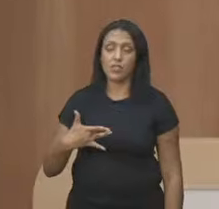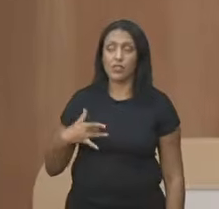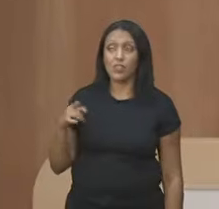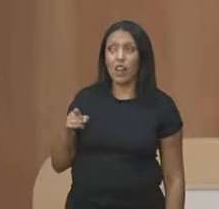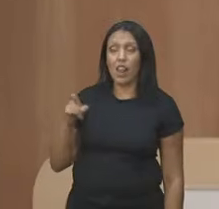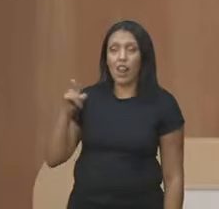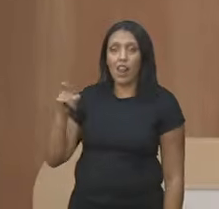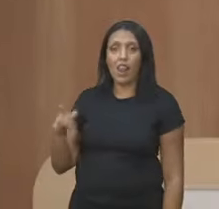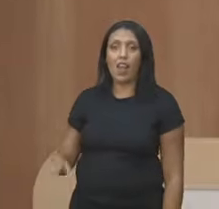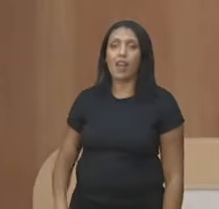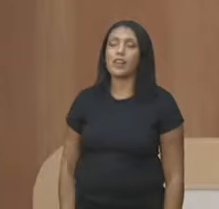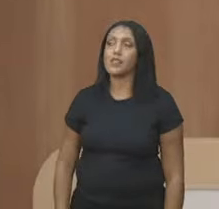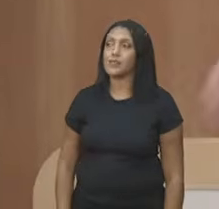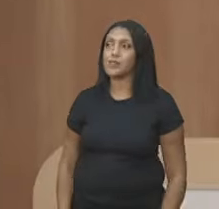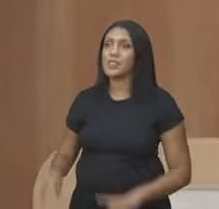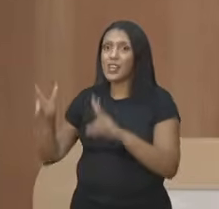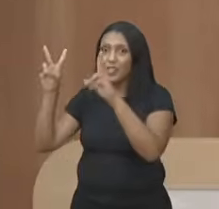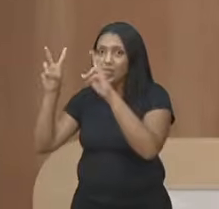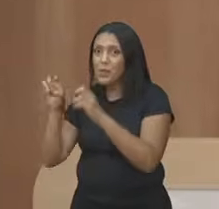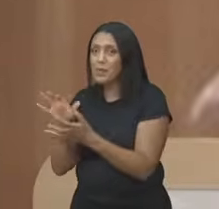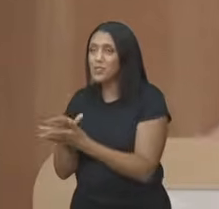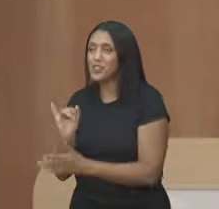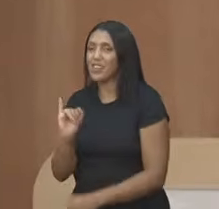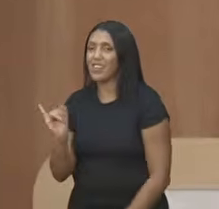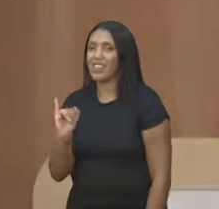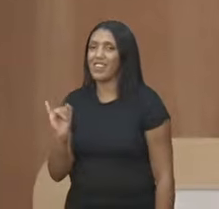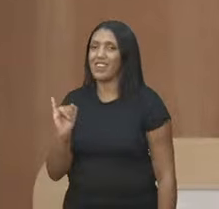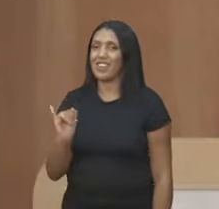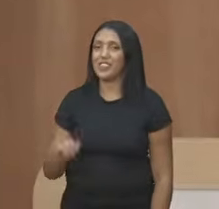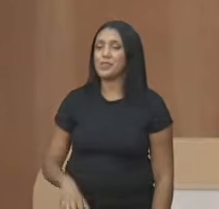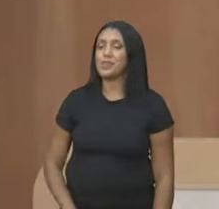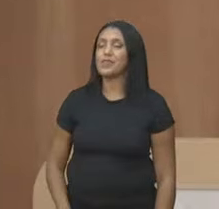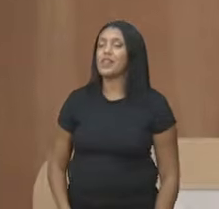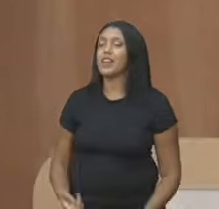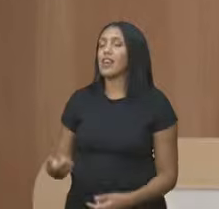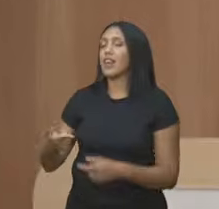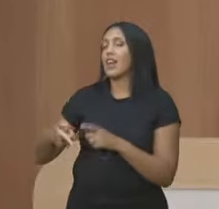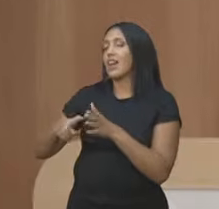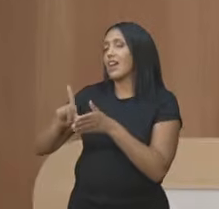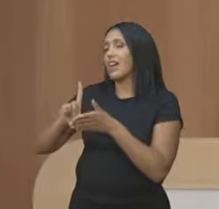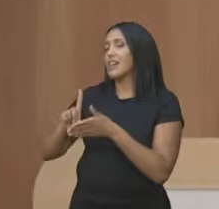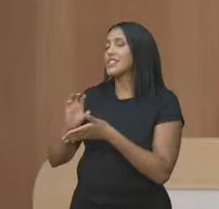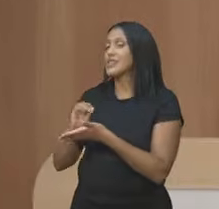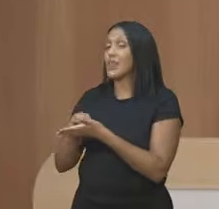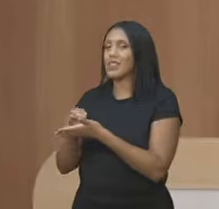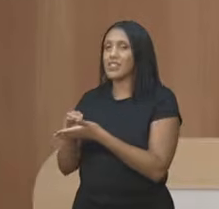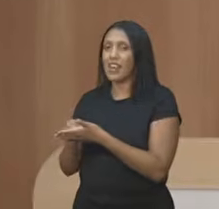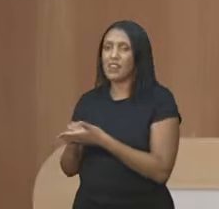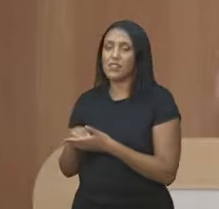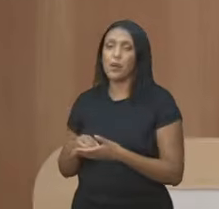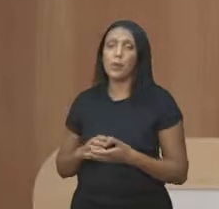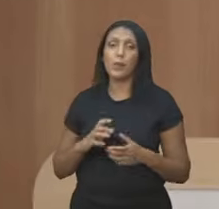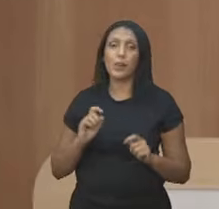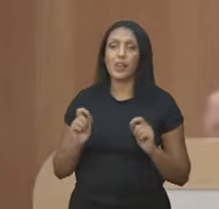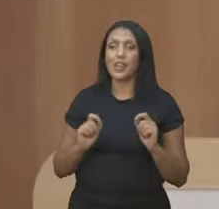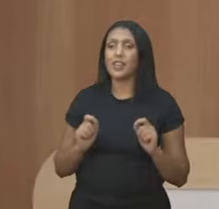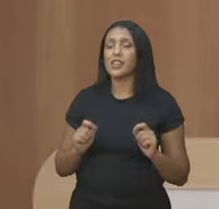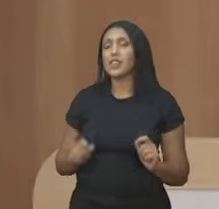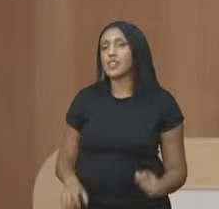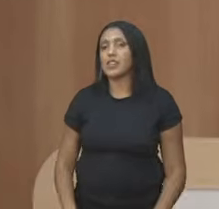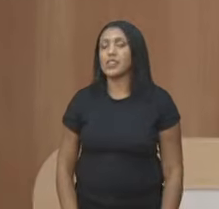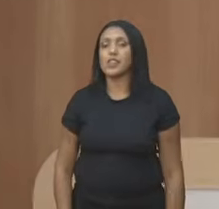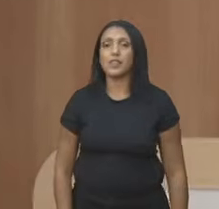era atendida, que é a existência do tratamento por radioterapia aqui pelo SUS. A radioterapia